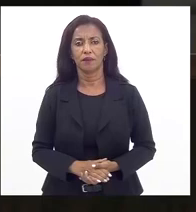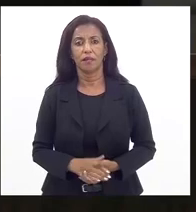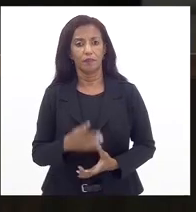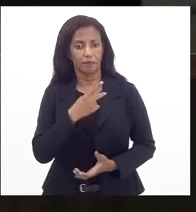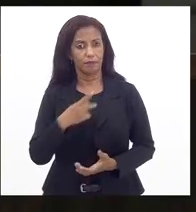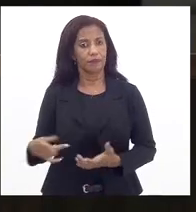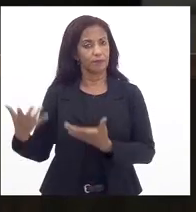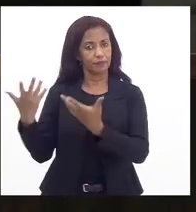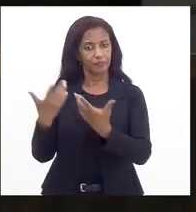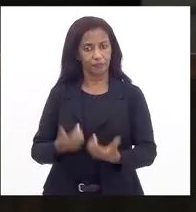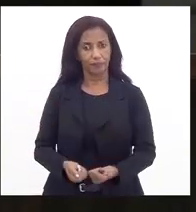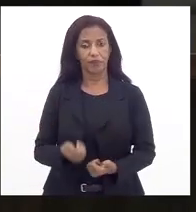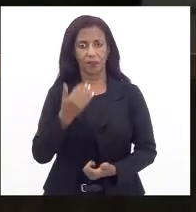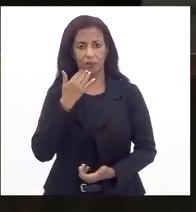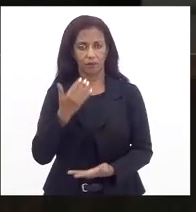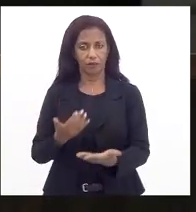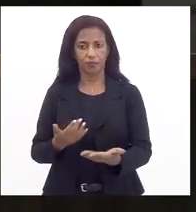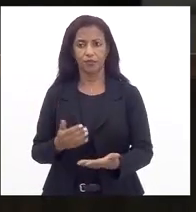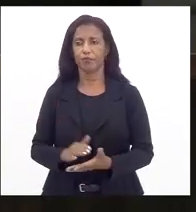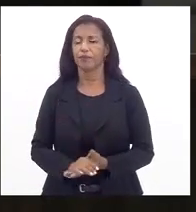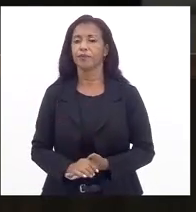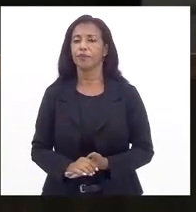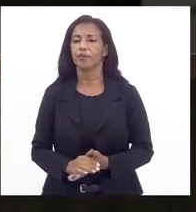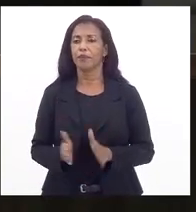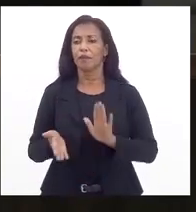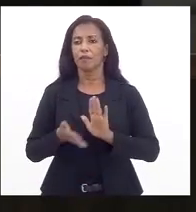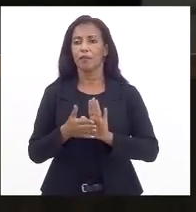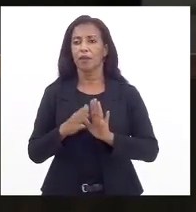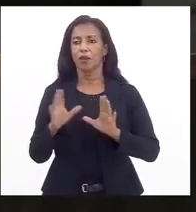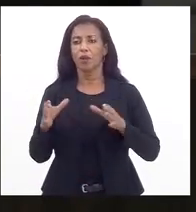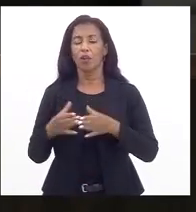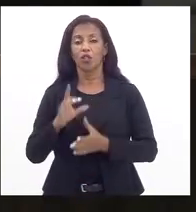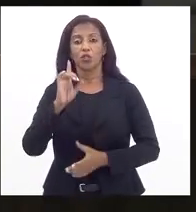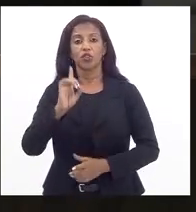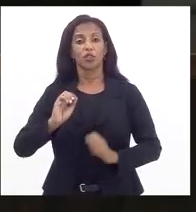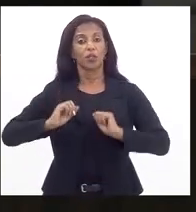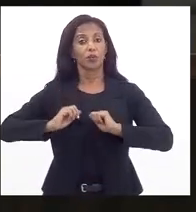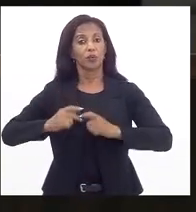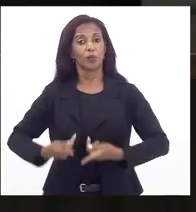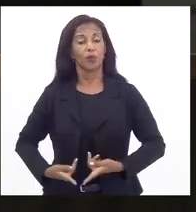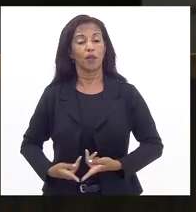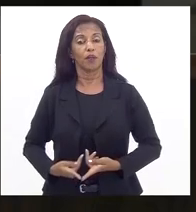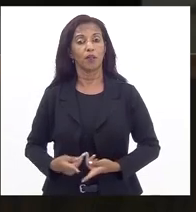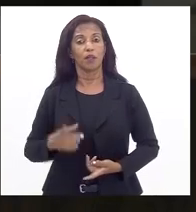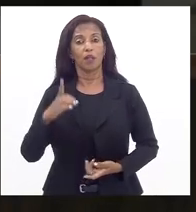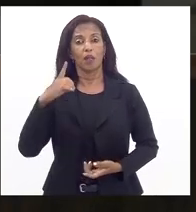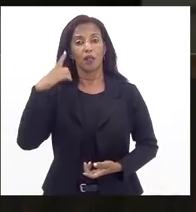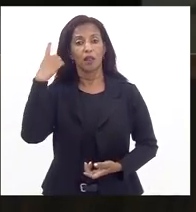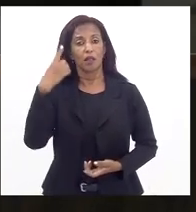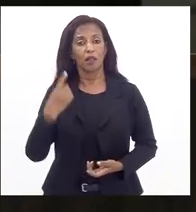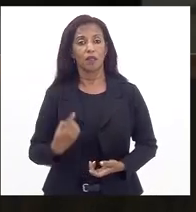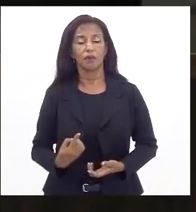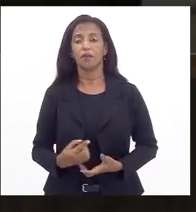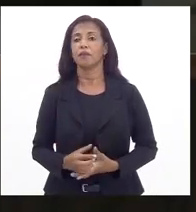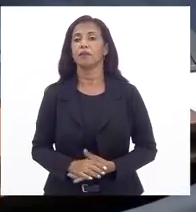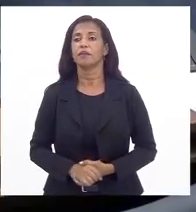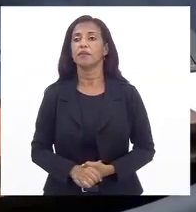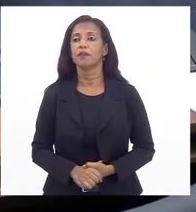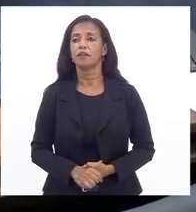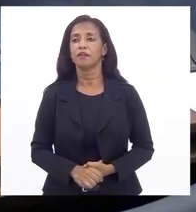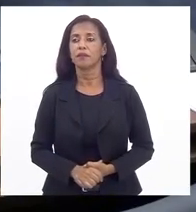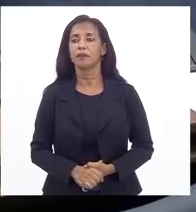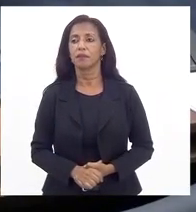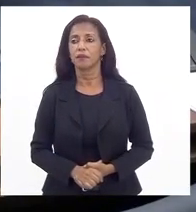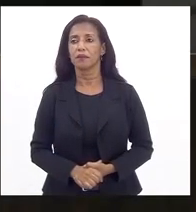pedido de vossa excelência e para emitir parecer pela comissão de defesa dos direitos humanos e cidadania deputada a Dani Monteiro